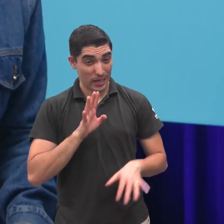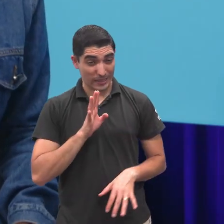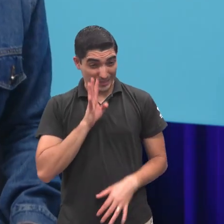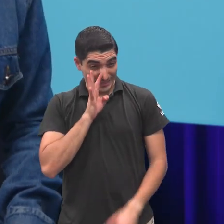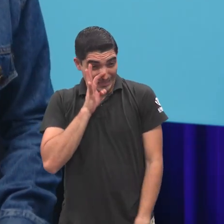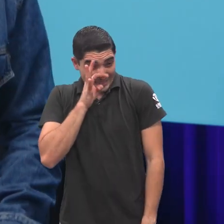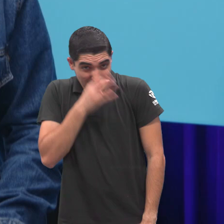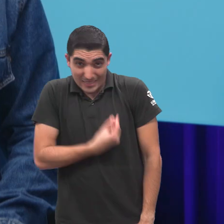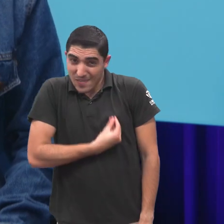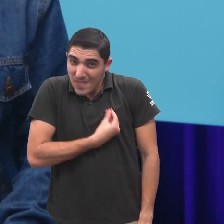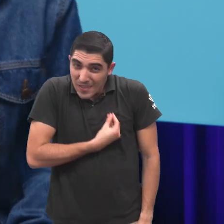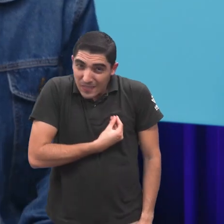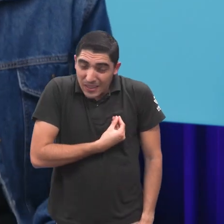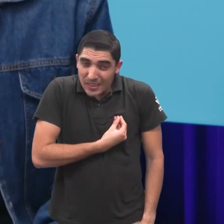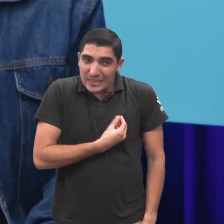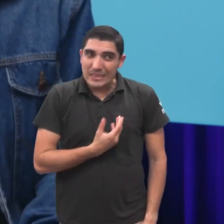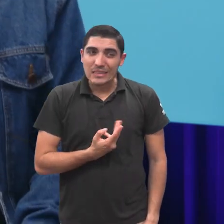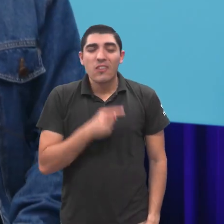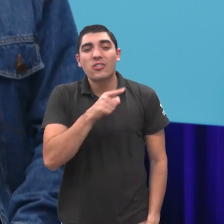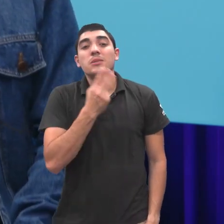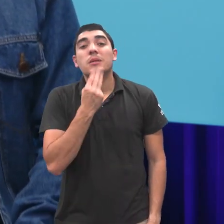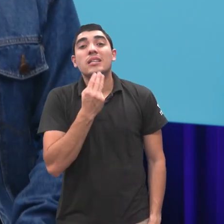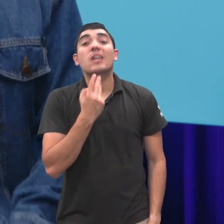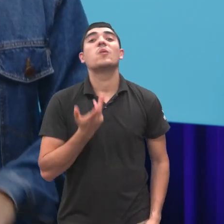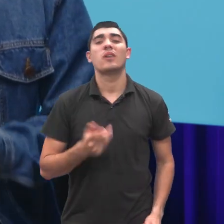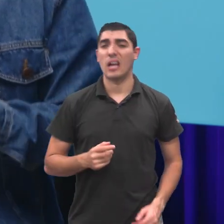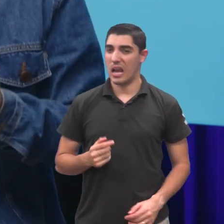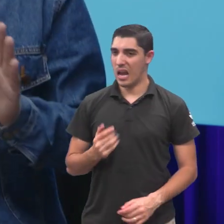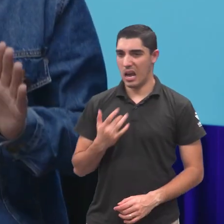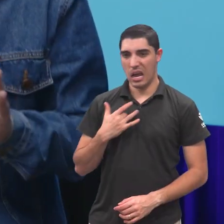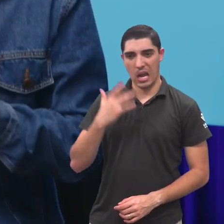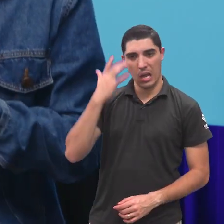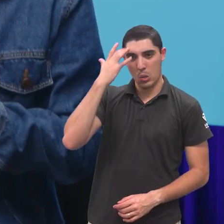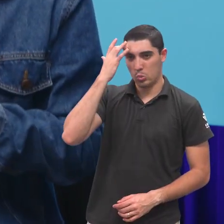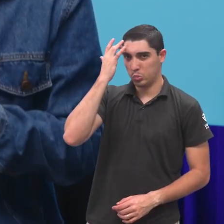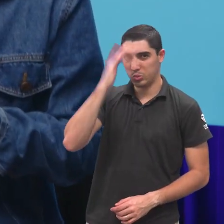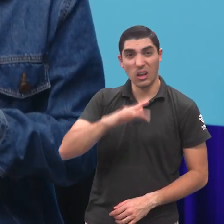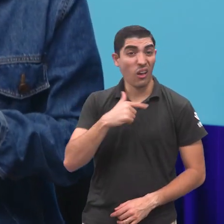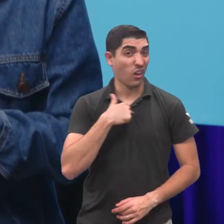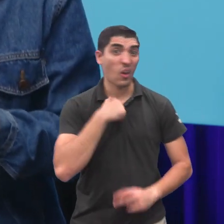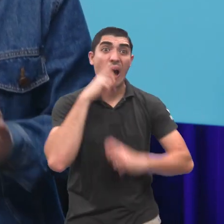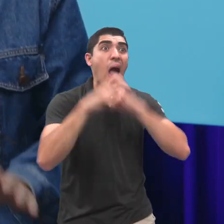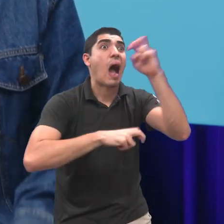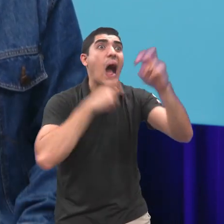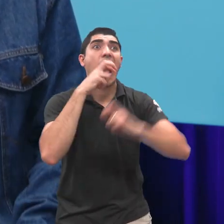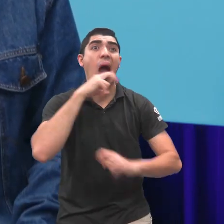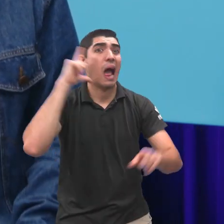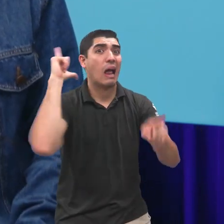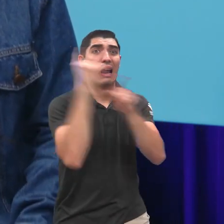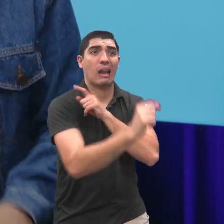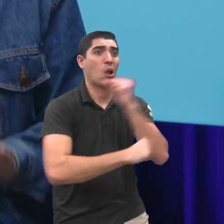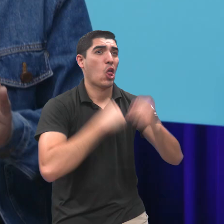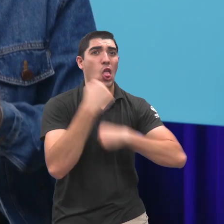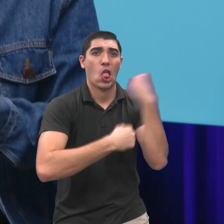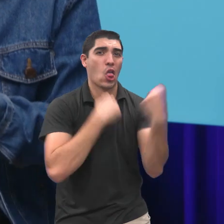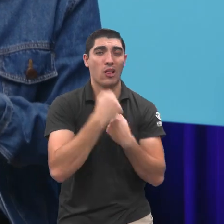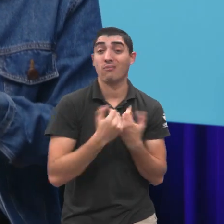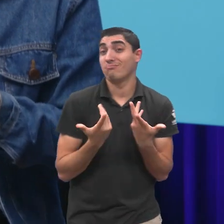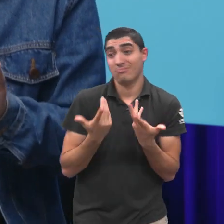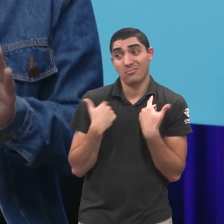Situação de sobrevivência. E agora, hein? O que você faria? Não faço ideia o que eu faria, Eu ia Thiago. gritar Meu e correr. Deus.